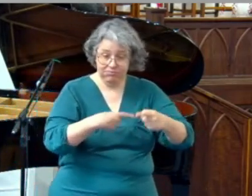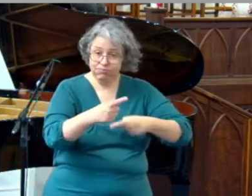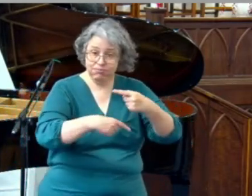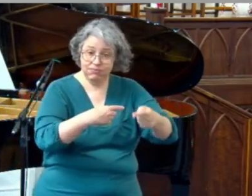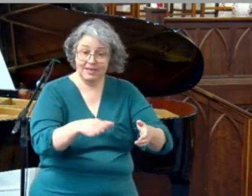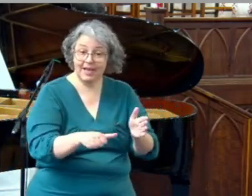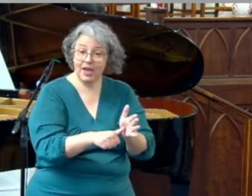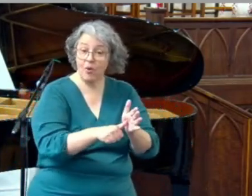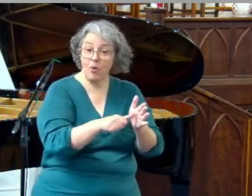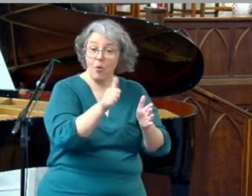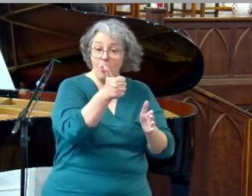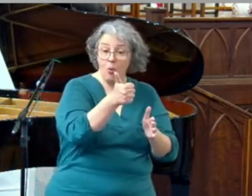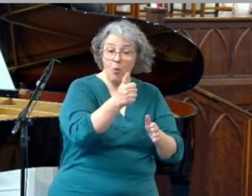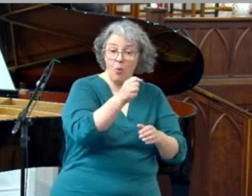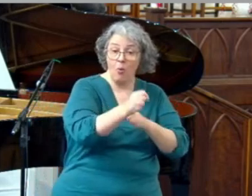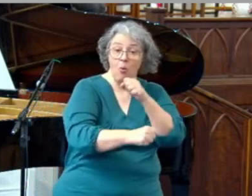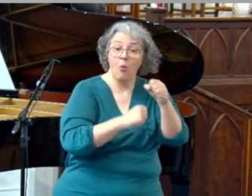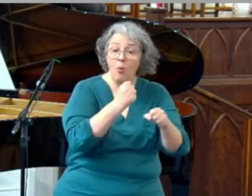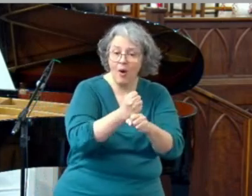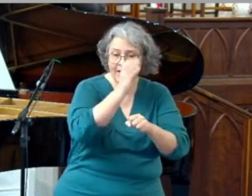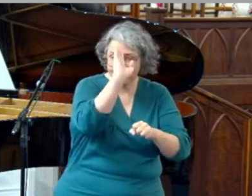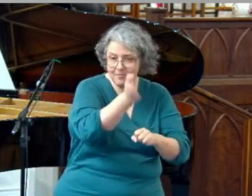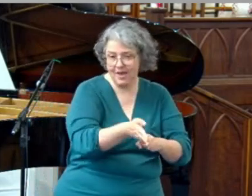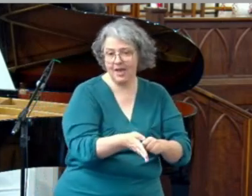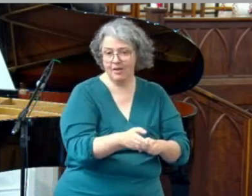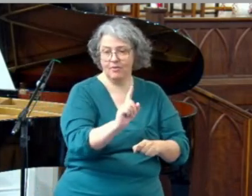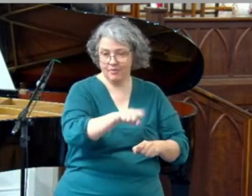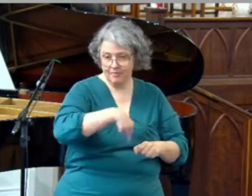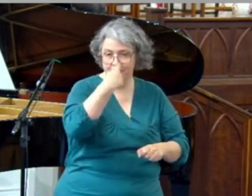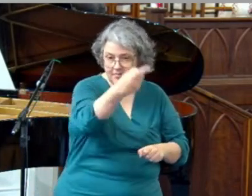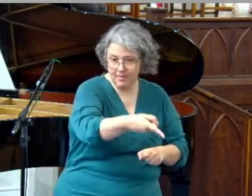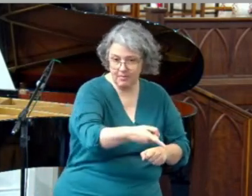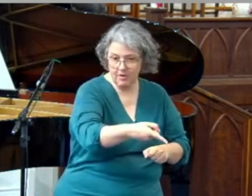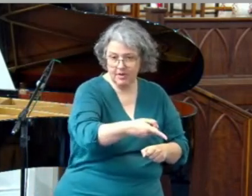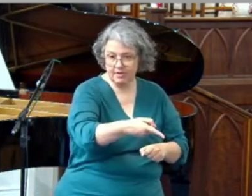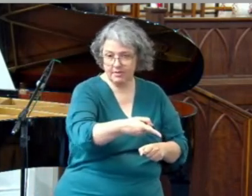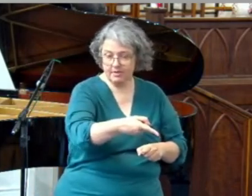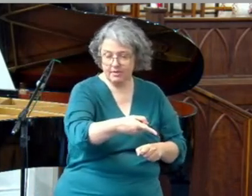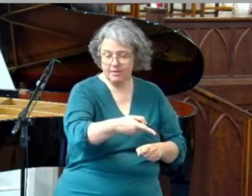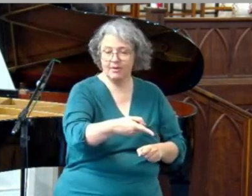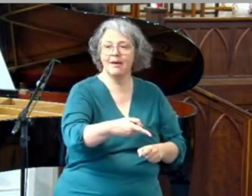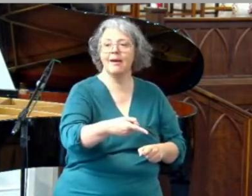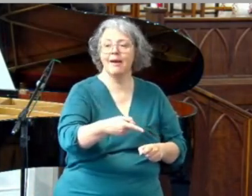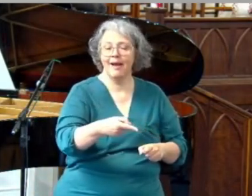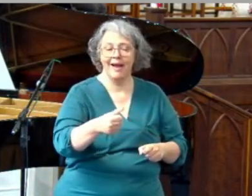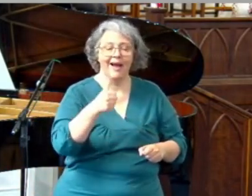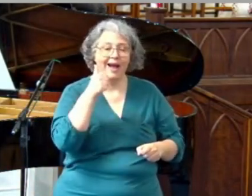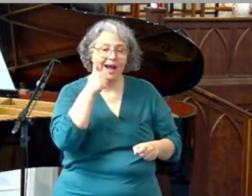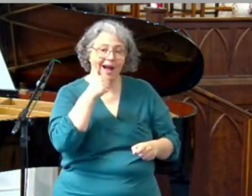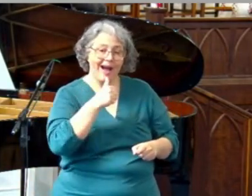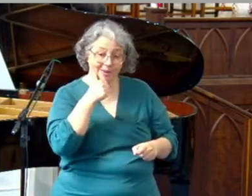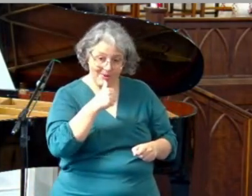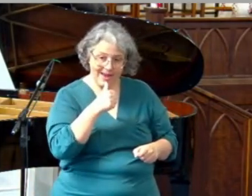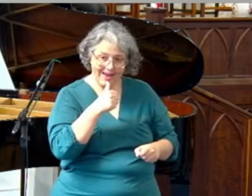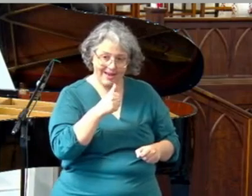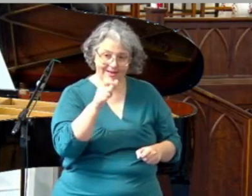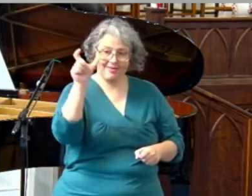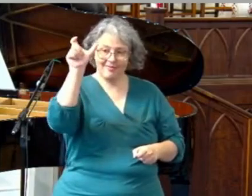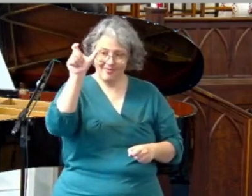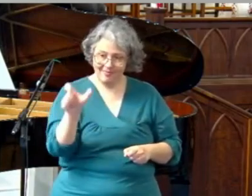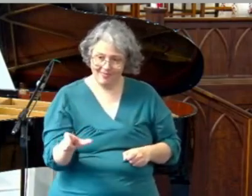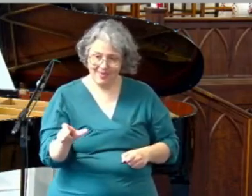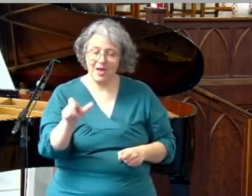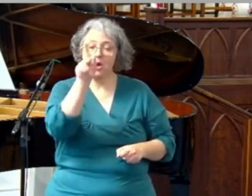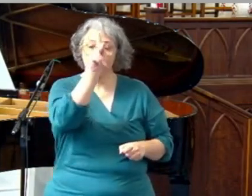obra do Espírito Santo de Deus tocando o coração dela. E ela diz no seu testemunho: eu fui